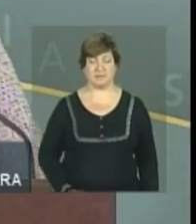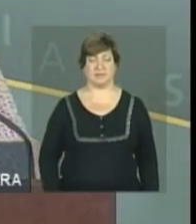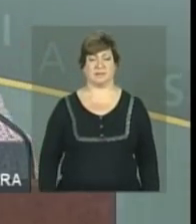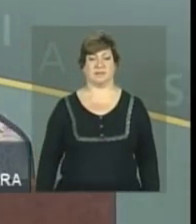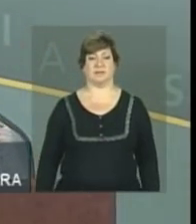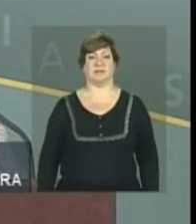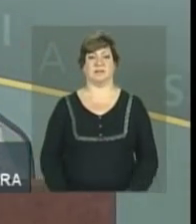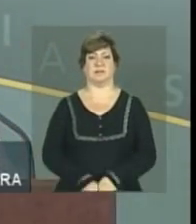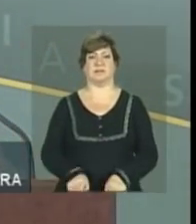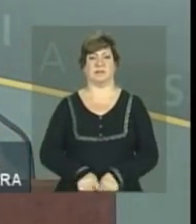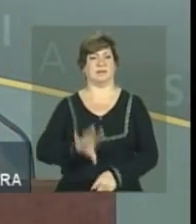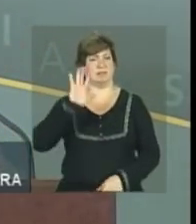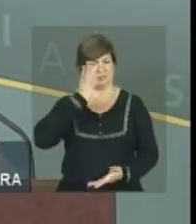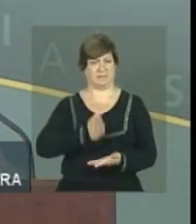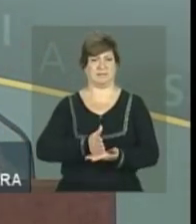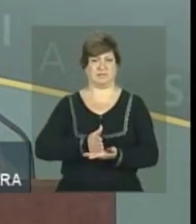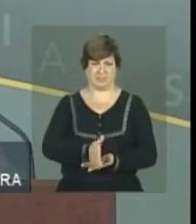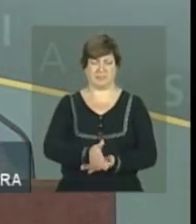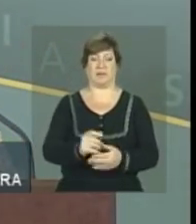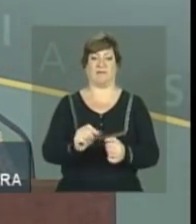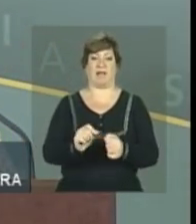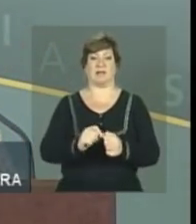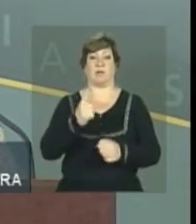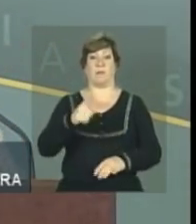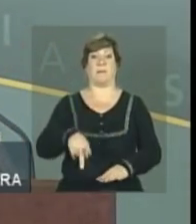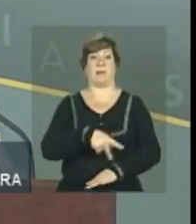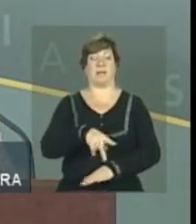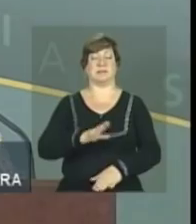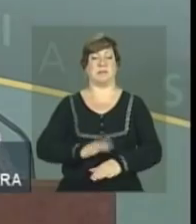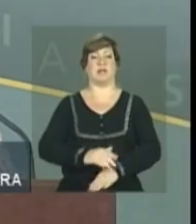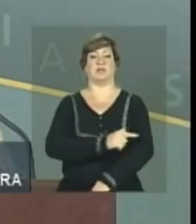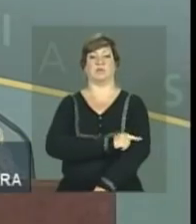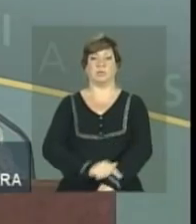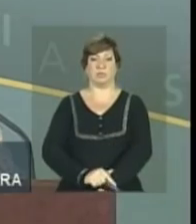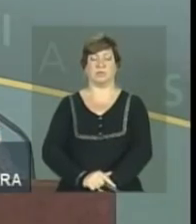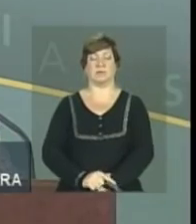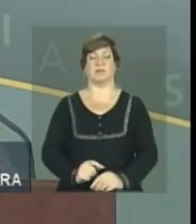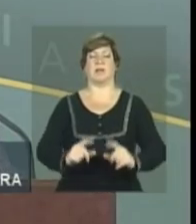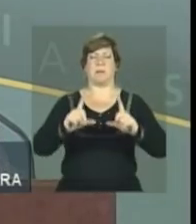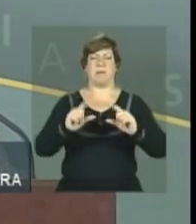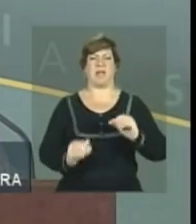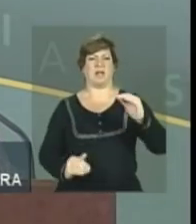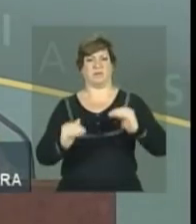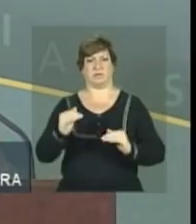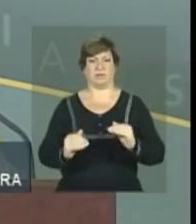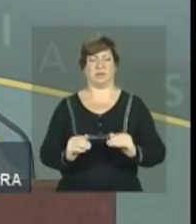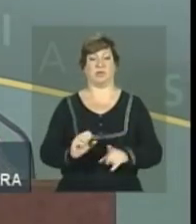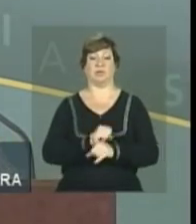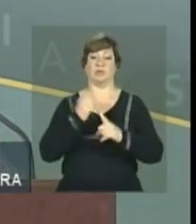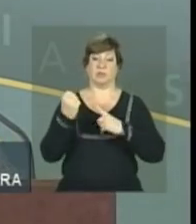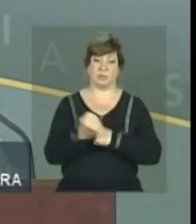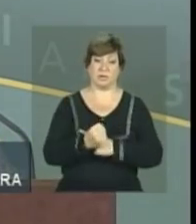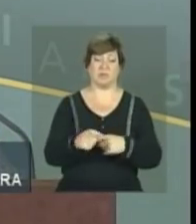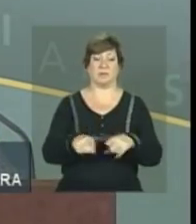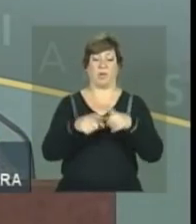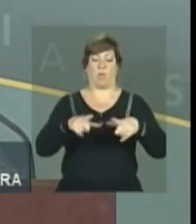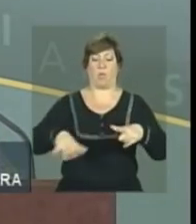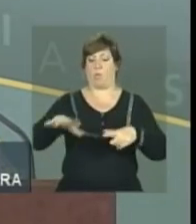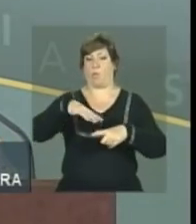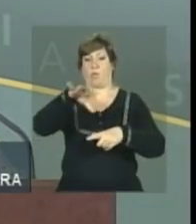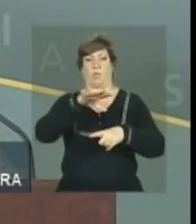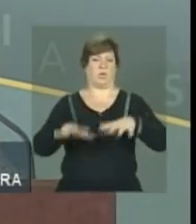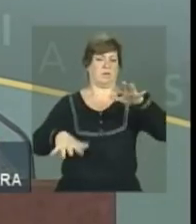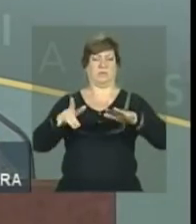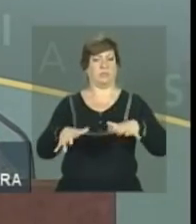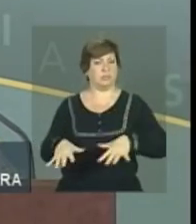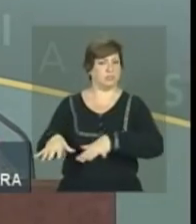A determinação de construir um país mais justo, menos desigual, social e regionalmente, e